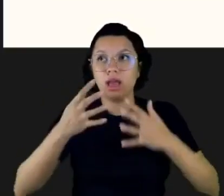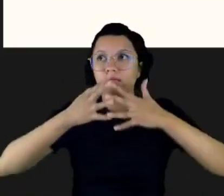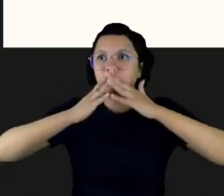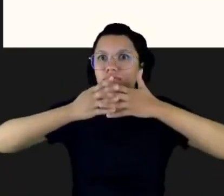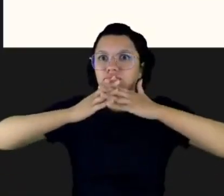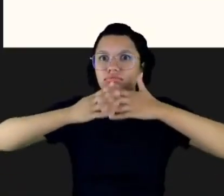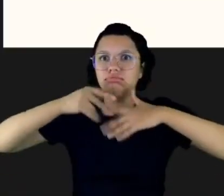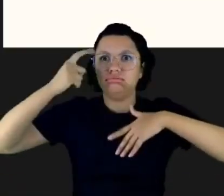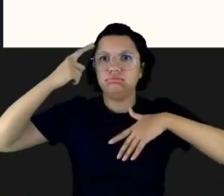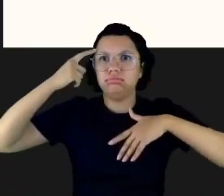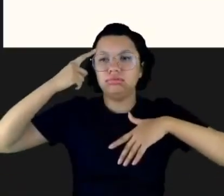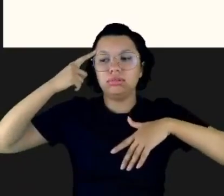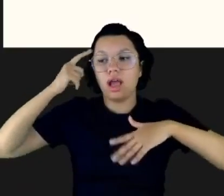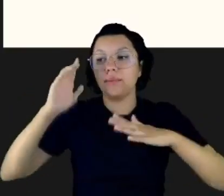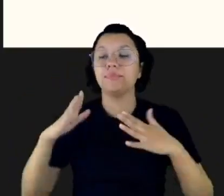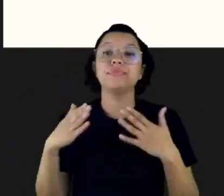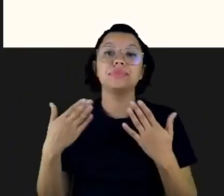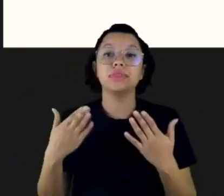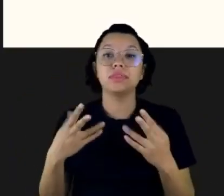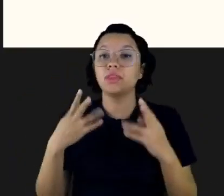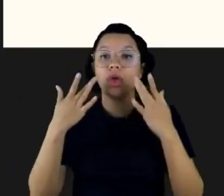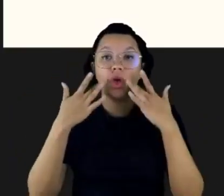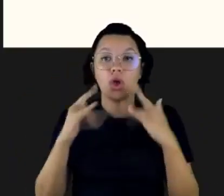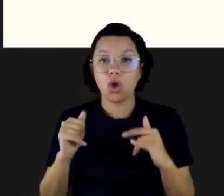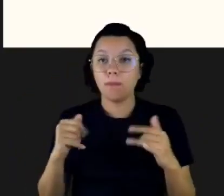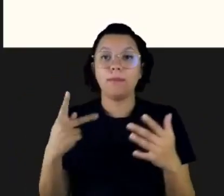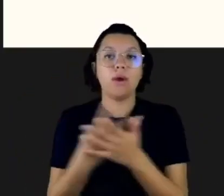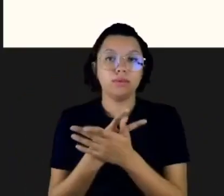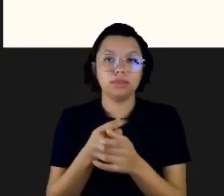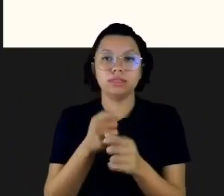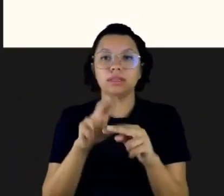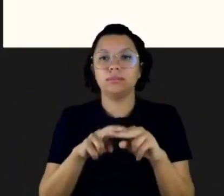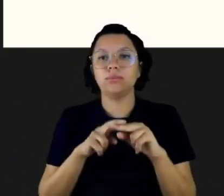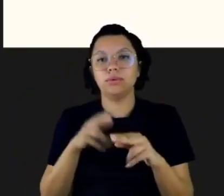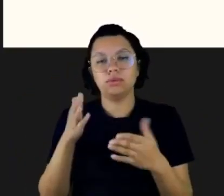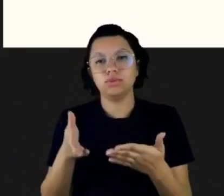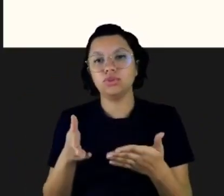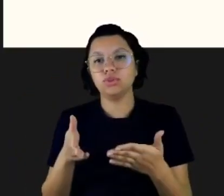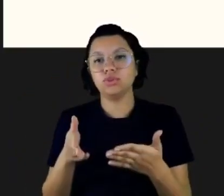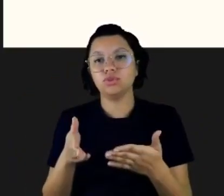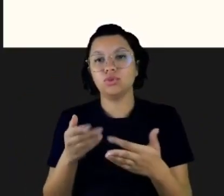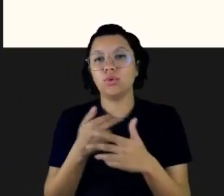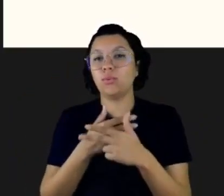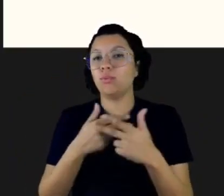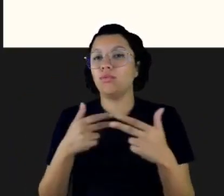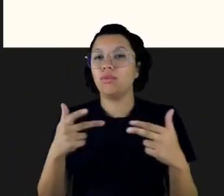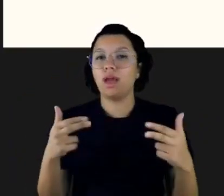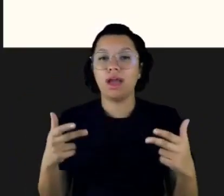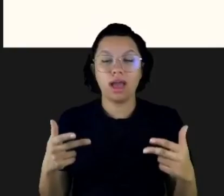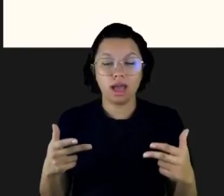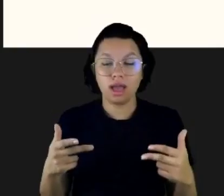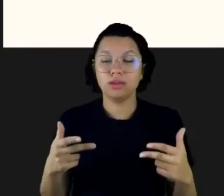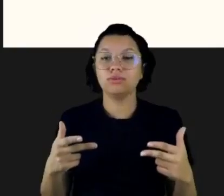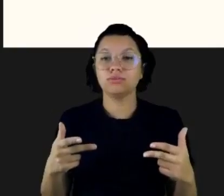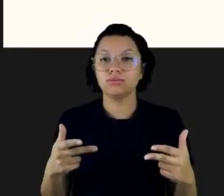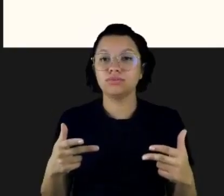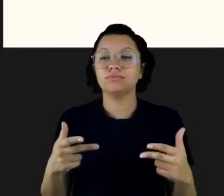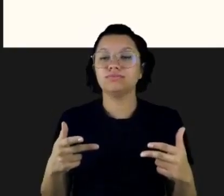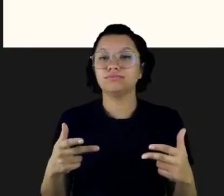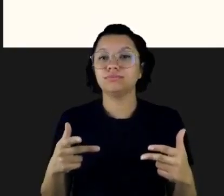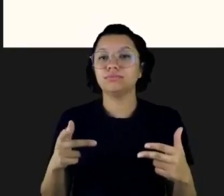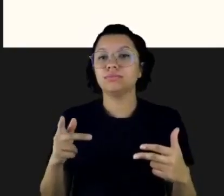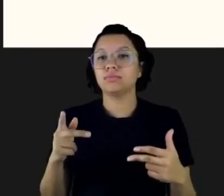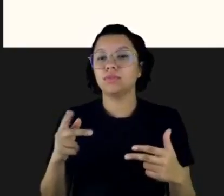aí é bem comum por causa disso. Múltiplos procedimentos hospitalares. Quanto mais coisa ligada